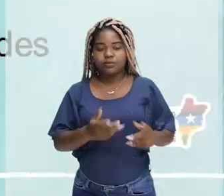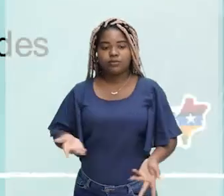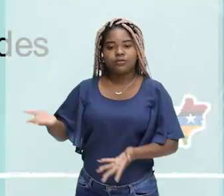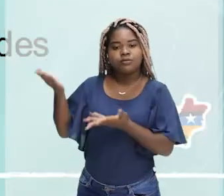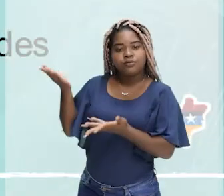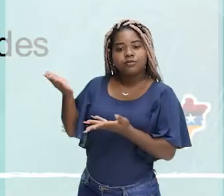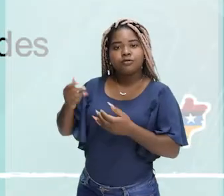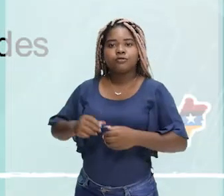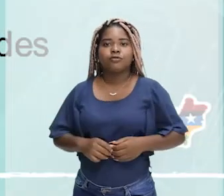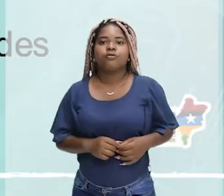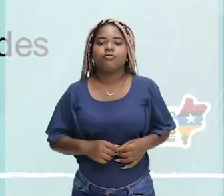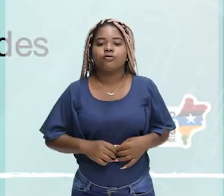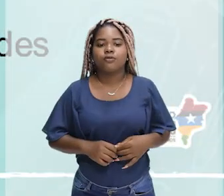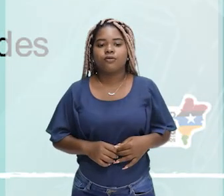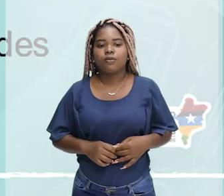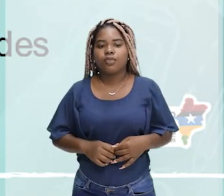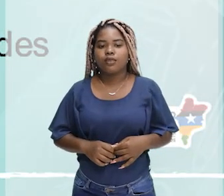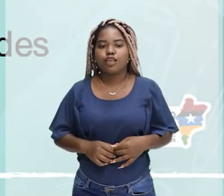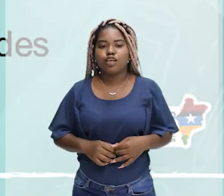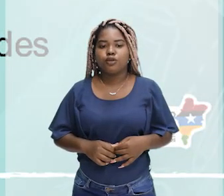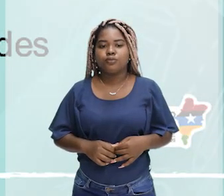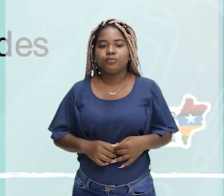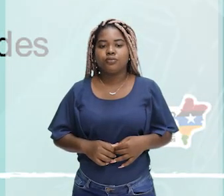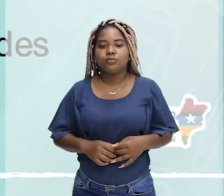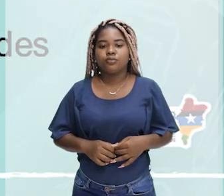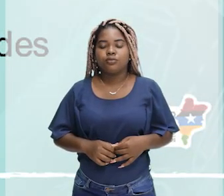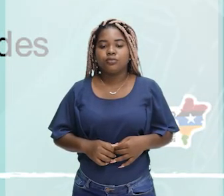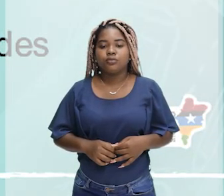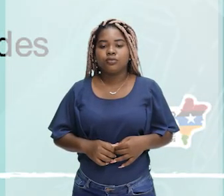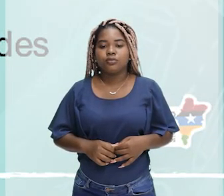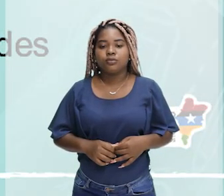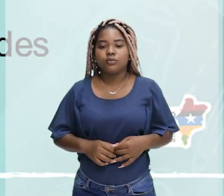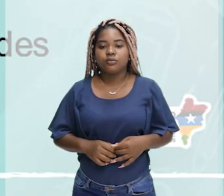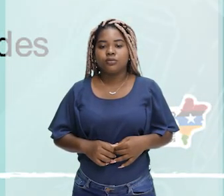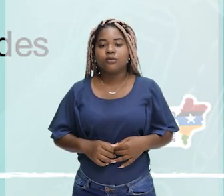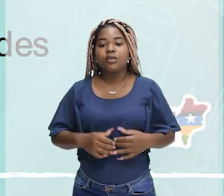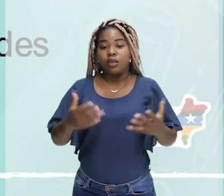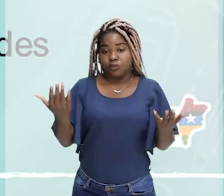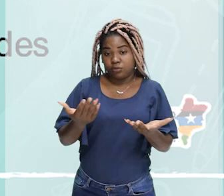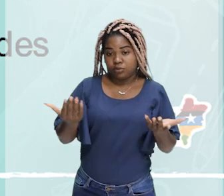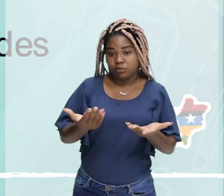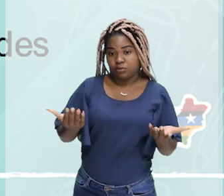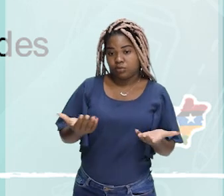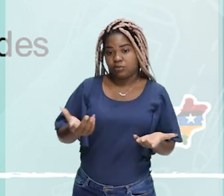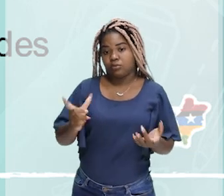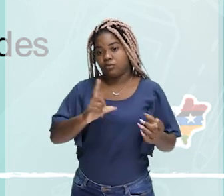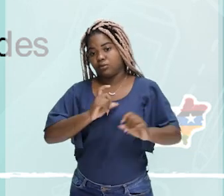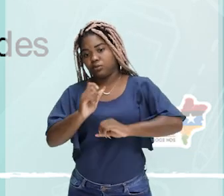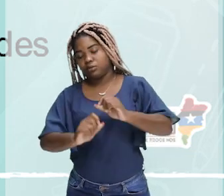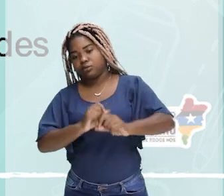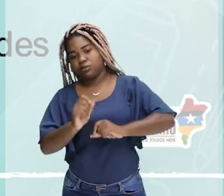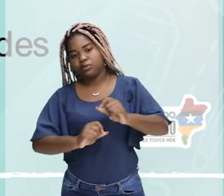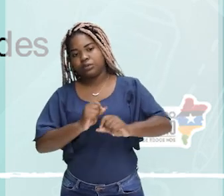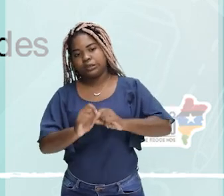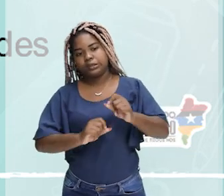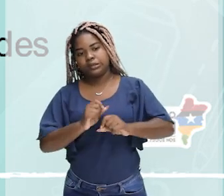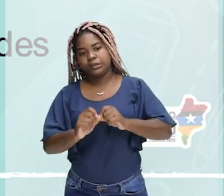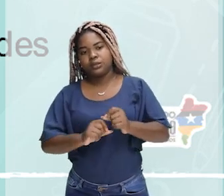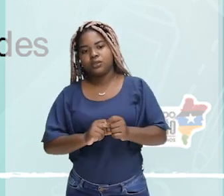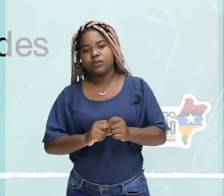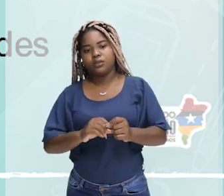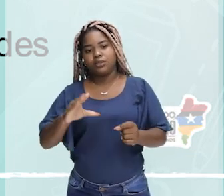Dobramentos modernos, tá? São formações geológicas consideradas recentes, que eu já falei dentro da escala geológica, cujo início ocorreu na